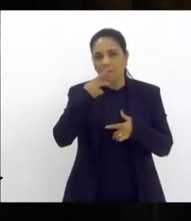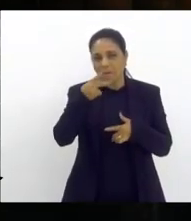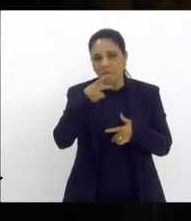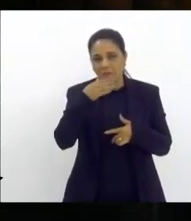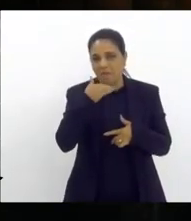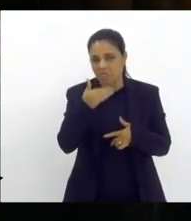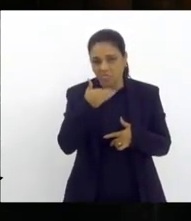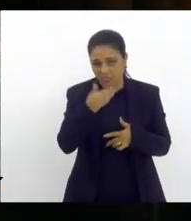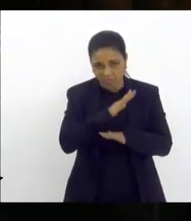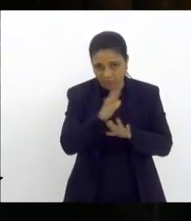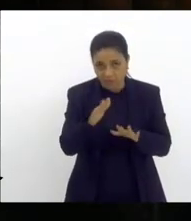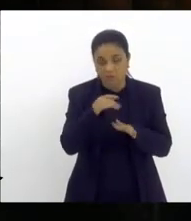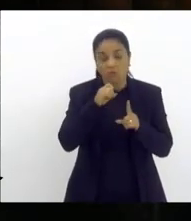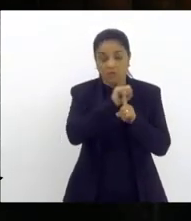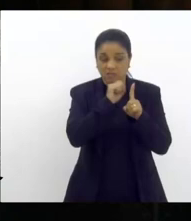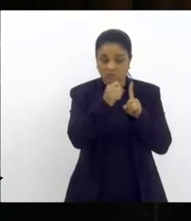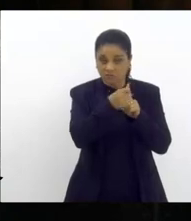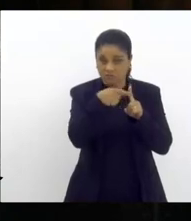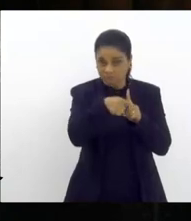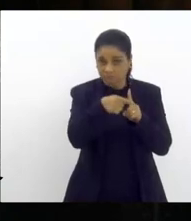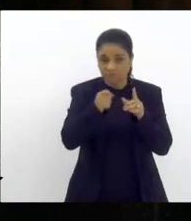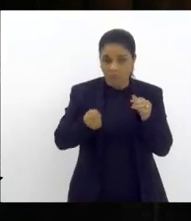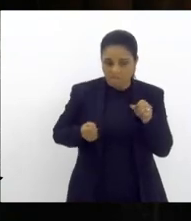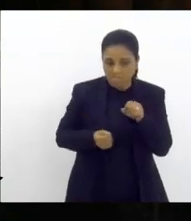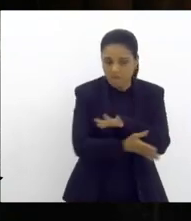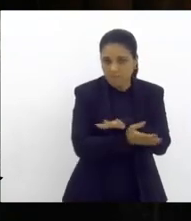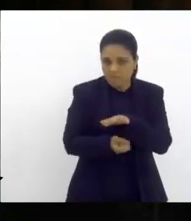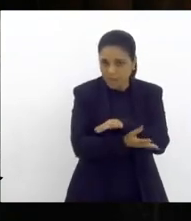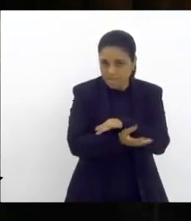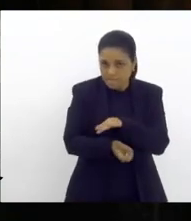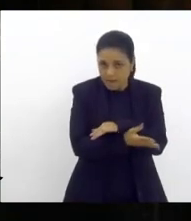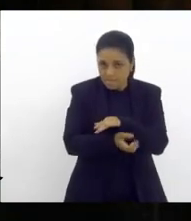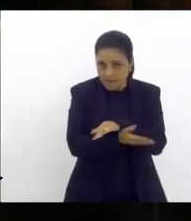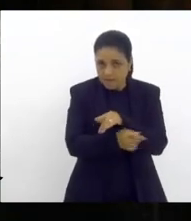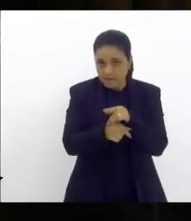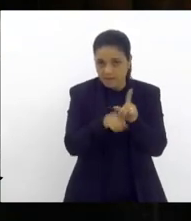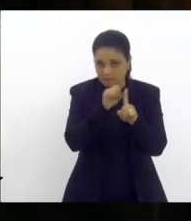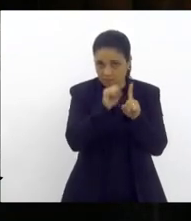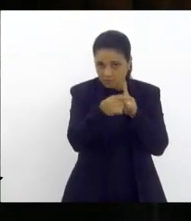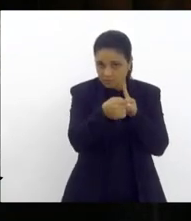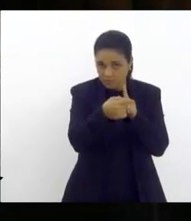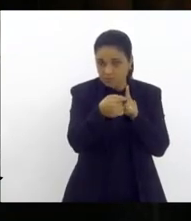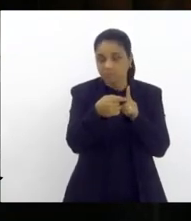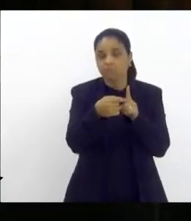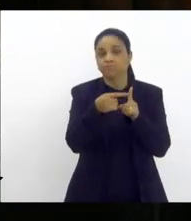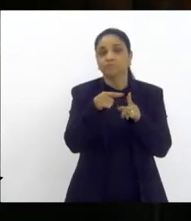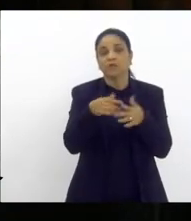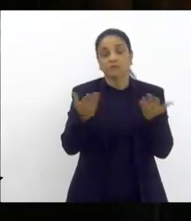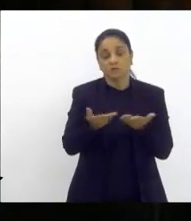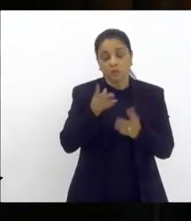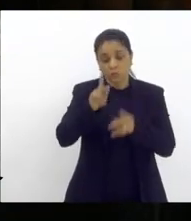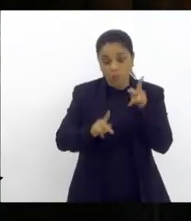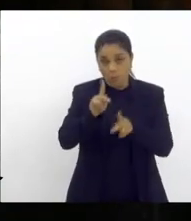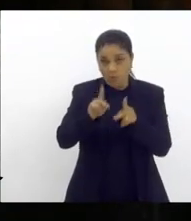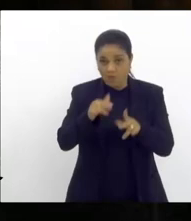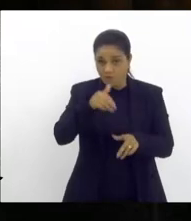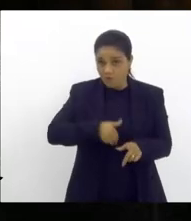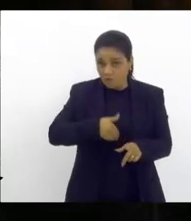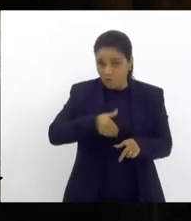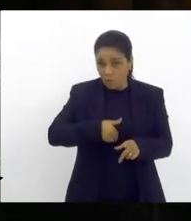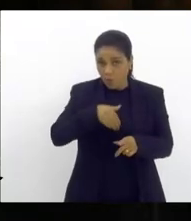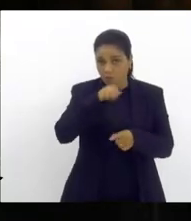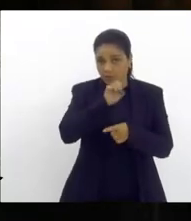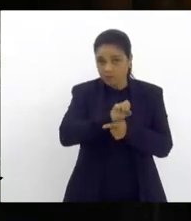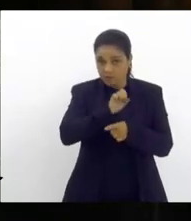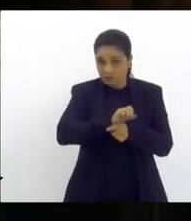social onde teve essa corrupção é porque se hoje o nosso povo passa fome no Rio de Janeiro aí tentaram dizer